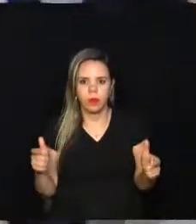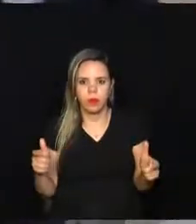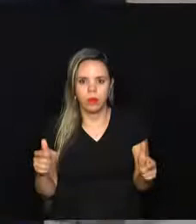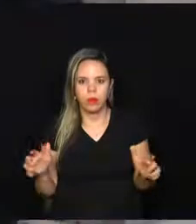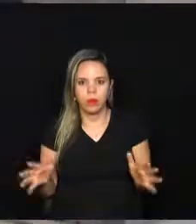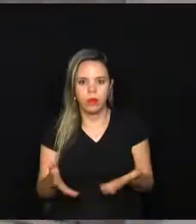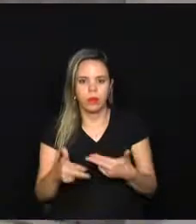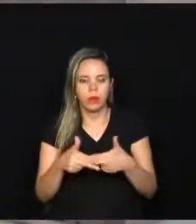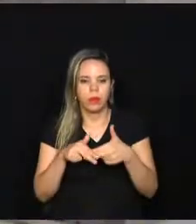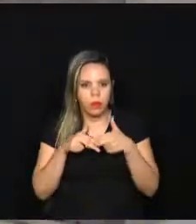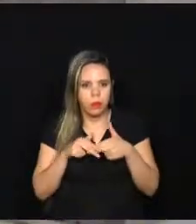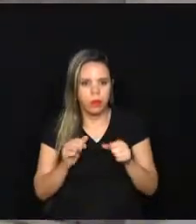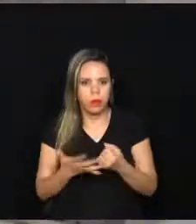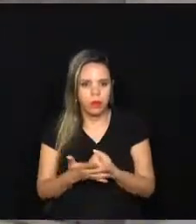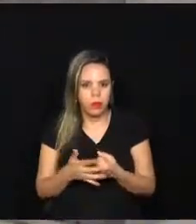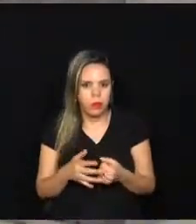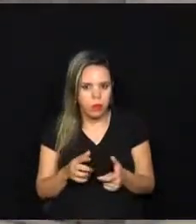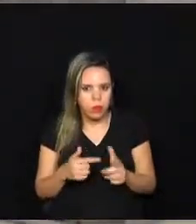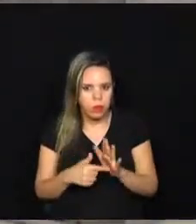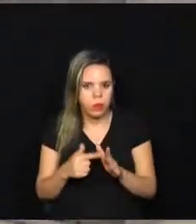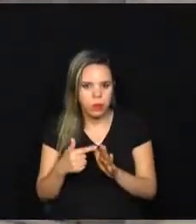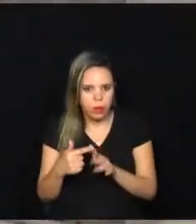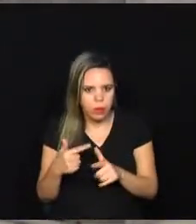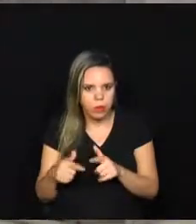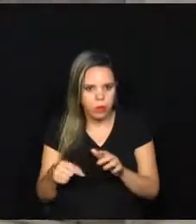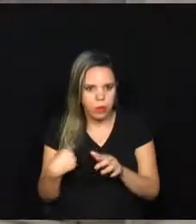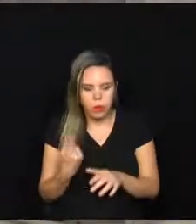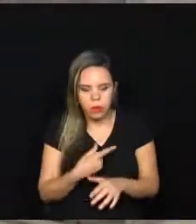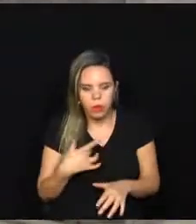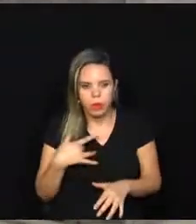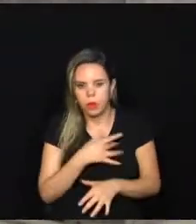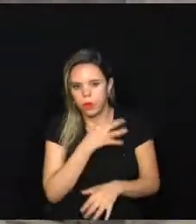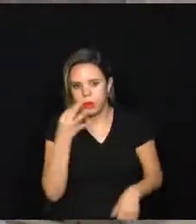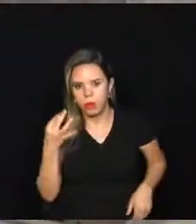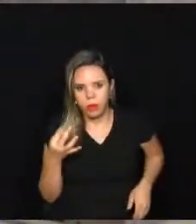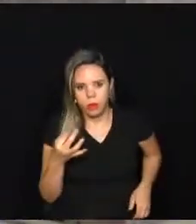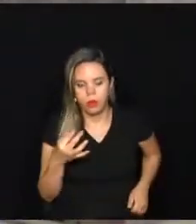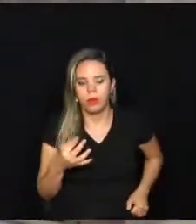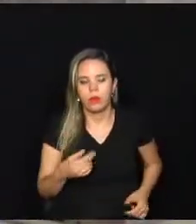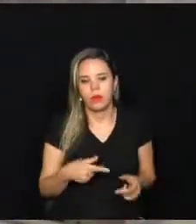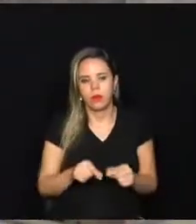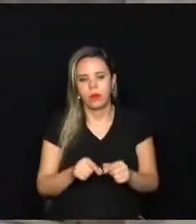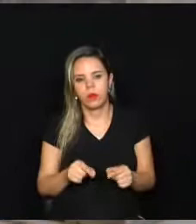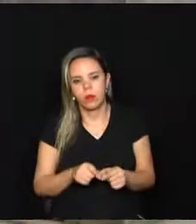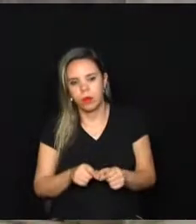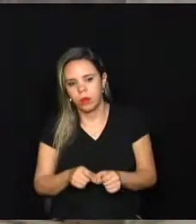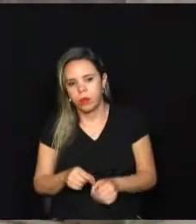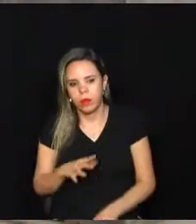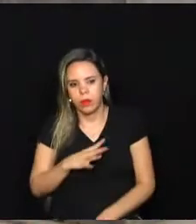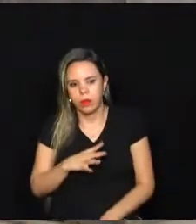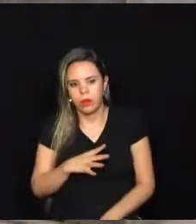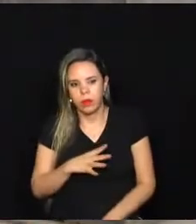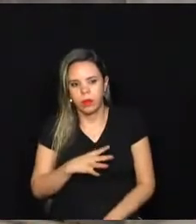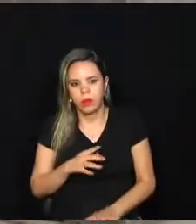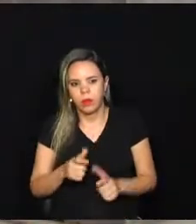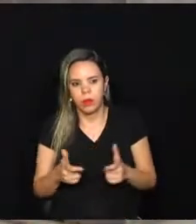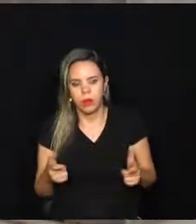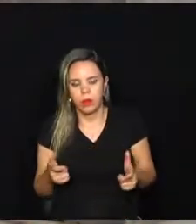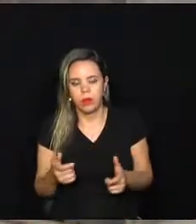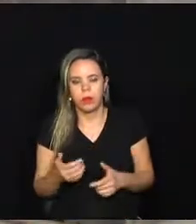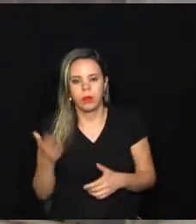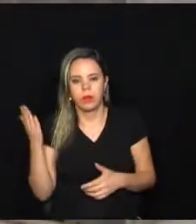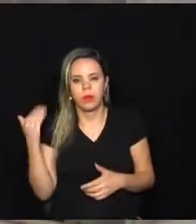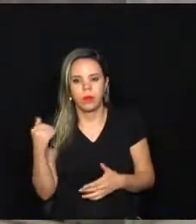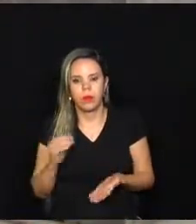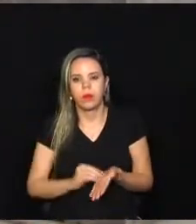mesmo em função da pandemia, temos demonstrado a nossa saúde nos vários aspectos da nossa cidade de crescimento. Sabemos